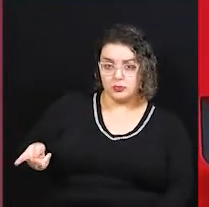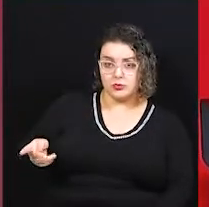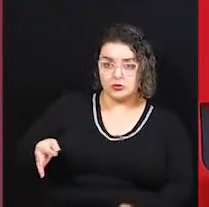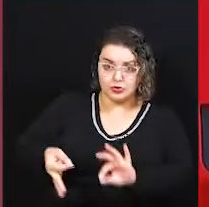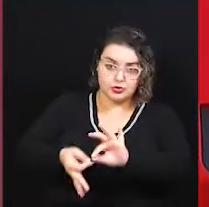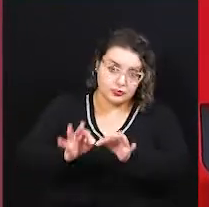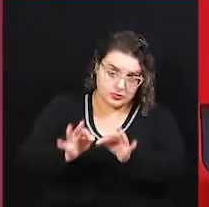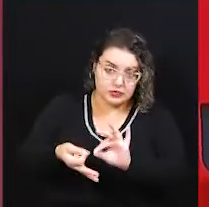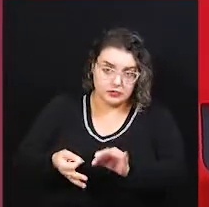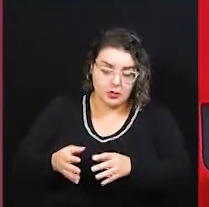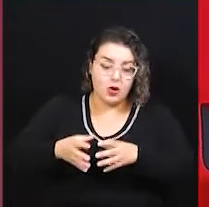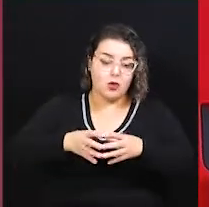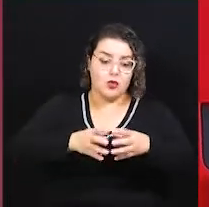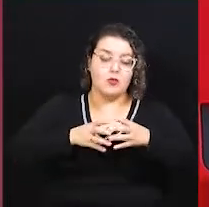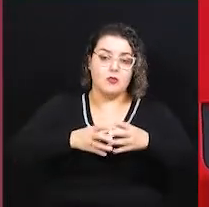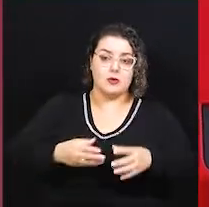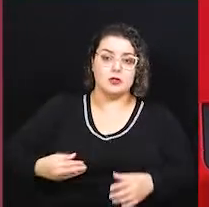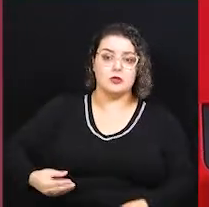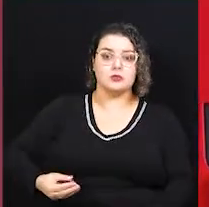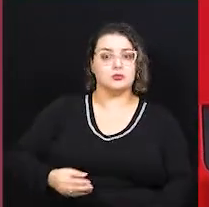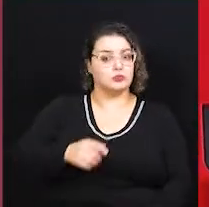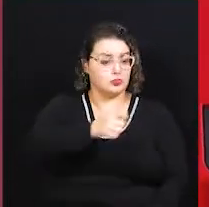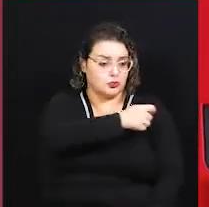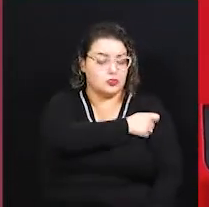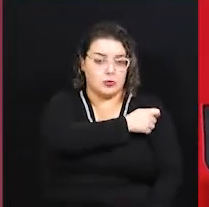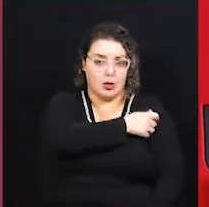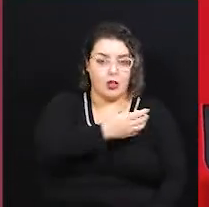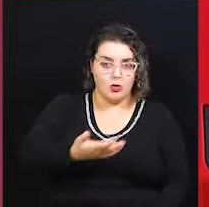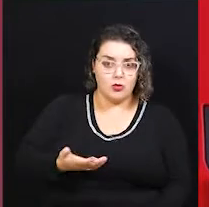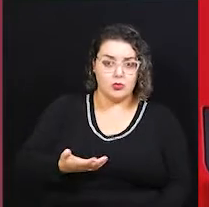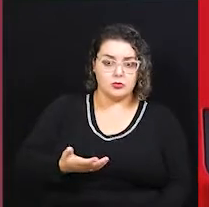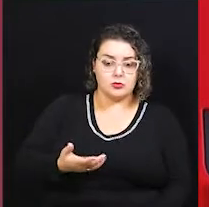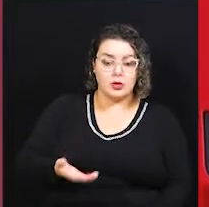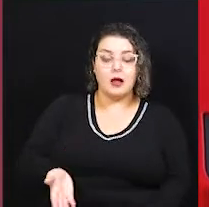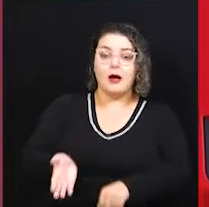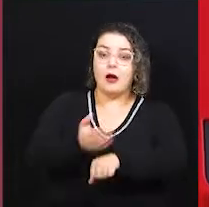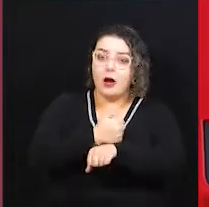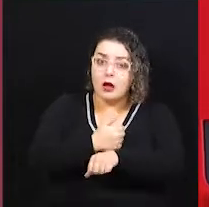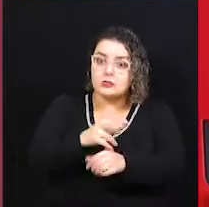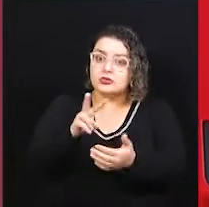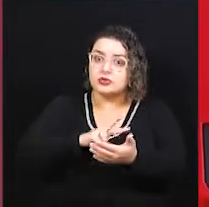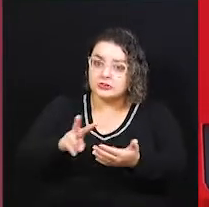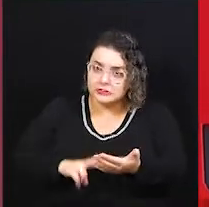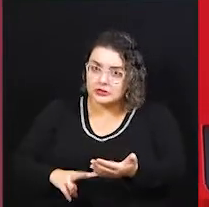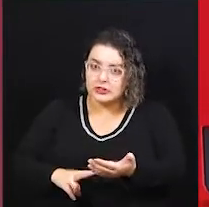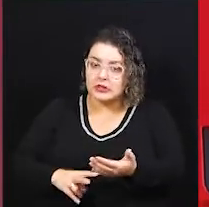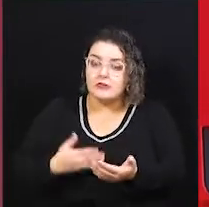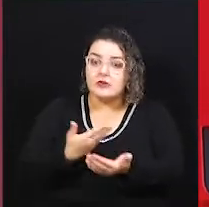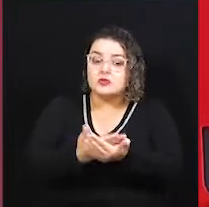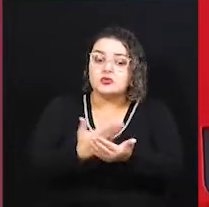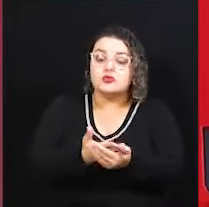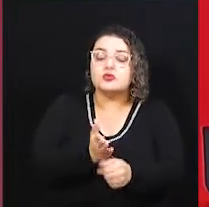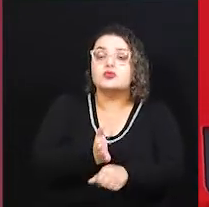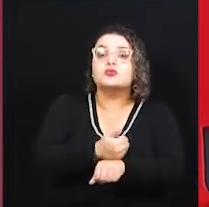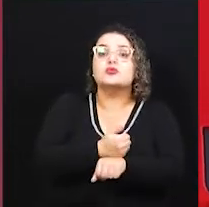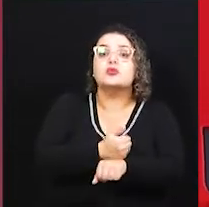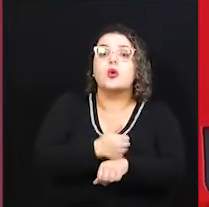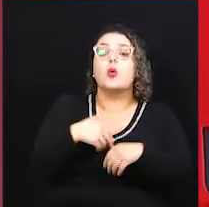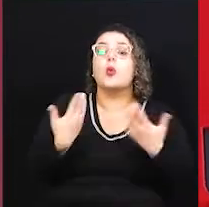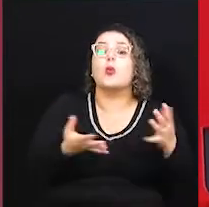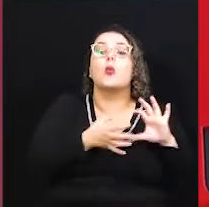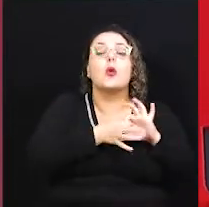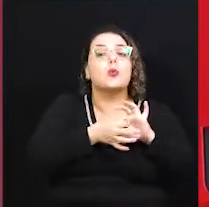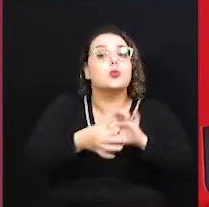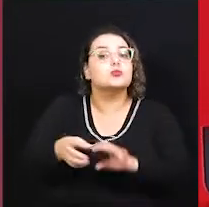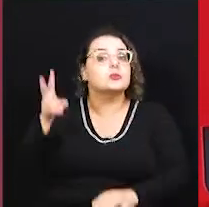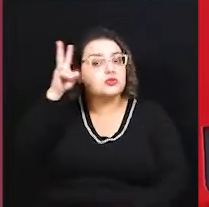né? Mas convivendo com esses alunos, a gente fala para eles, olha, antes de ler uma obra, faça um estudo prévio. Essa obra está inserida em que contexto?